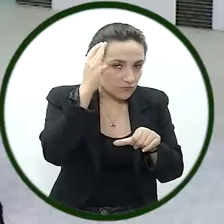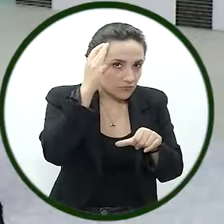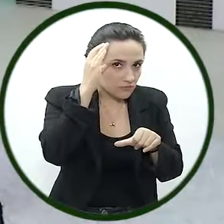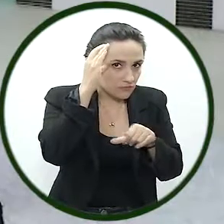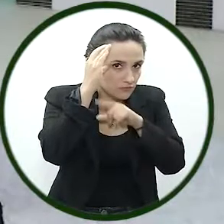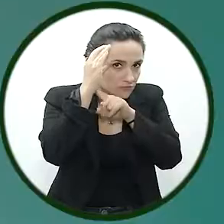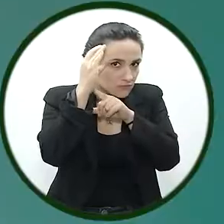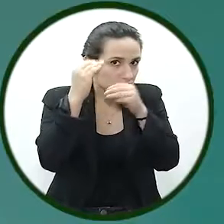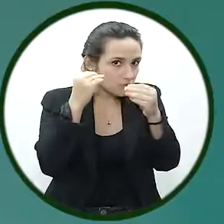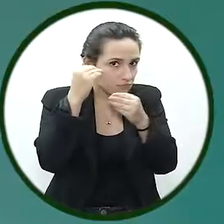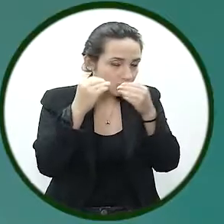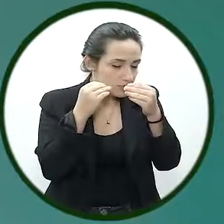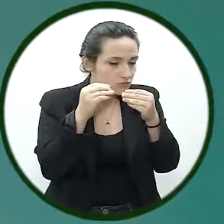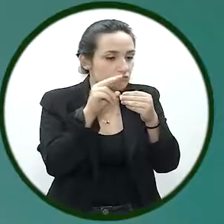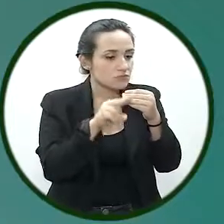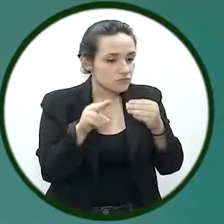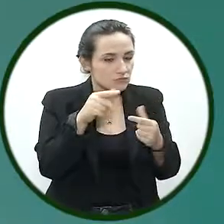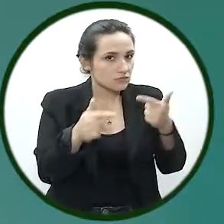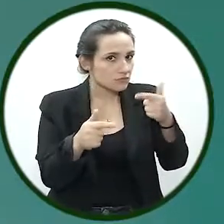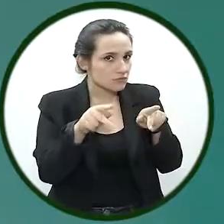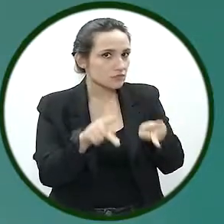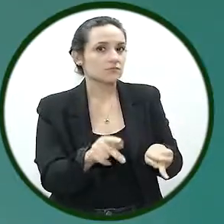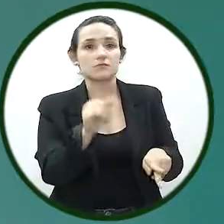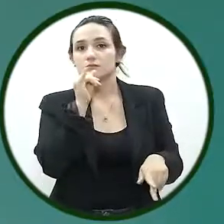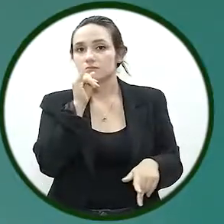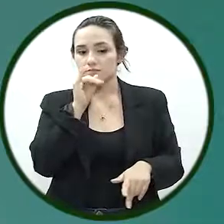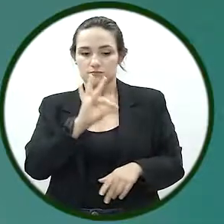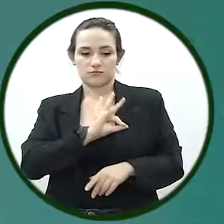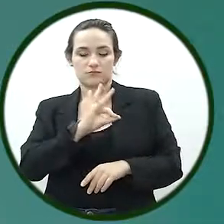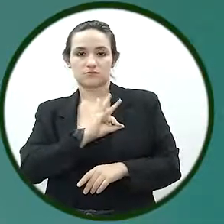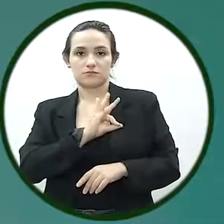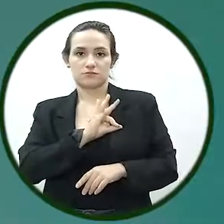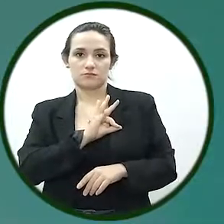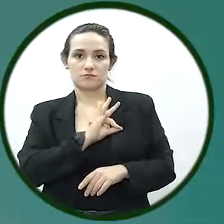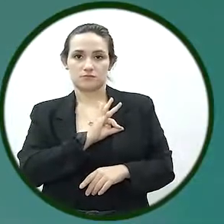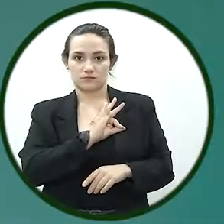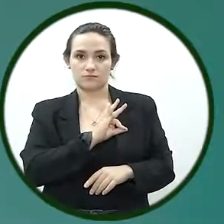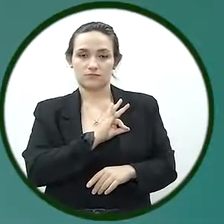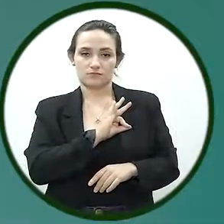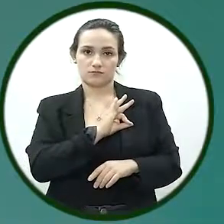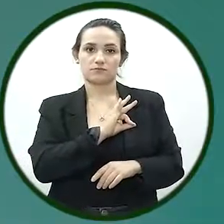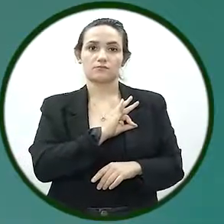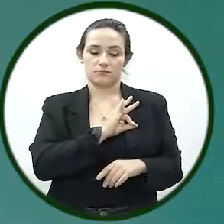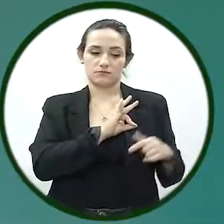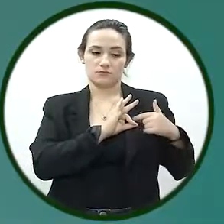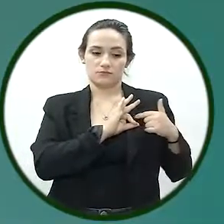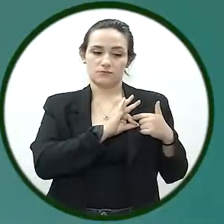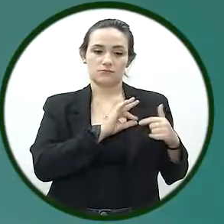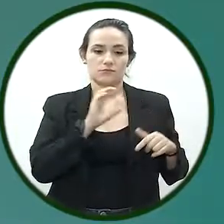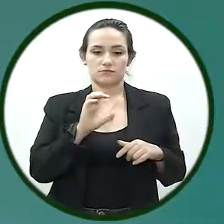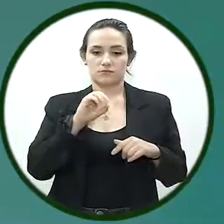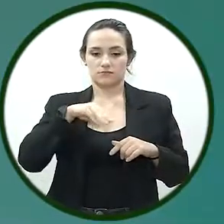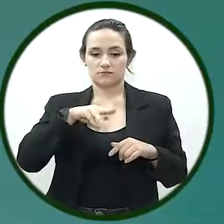essas, por exemplo, a polícia, ela pode se aproximar da sociedade de tal forma